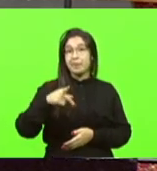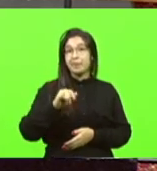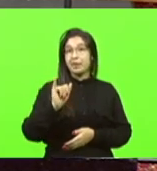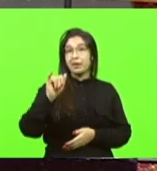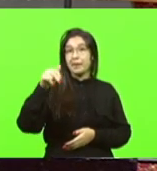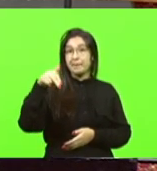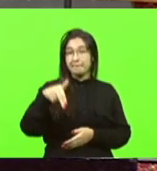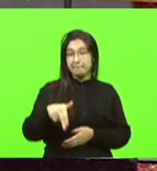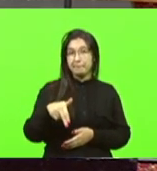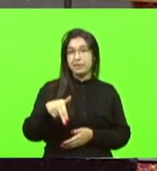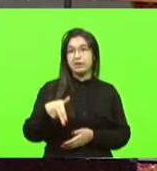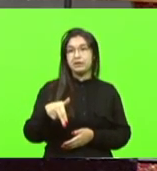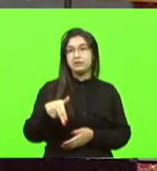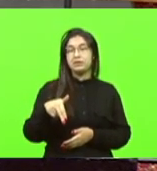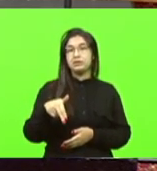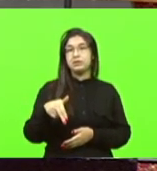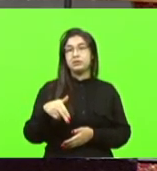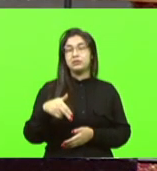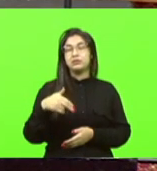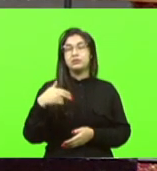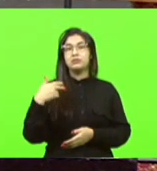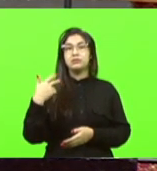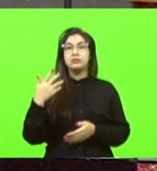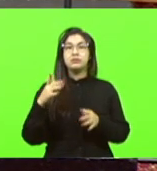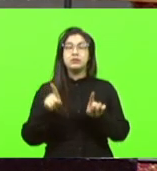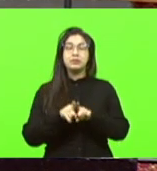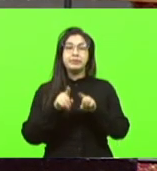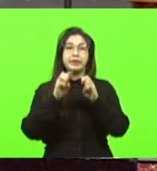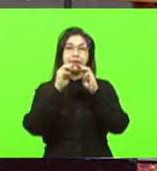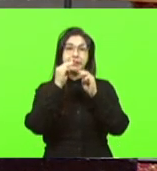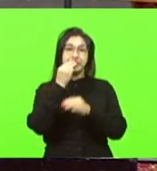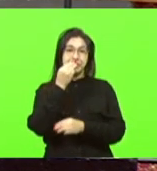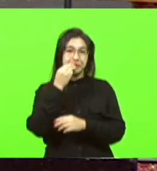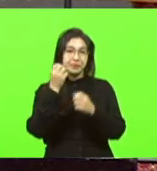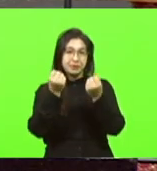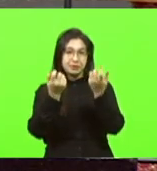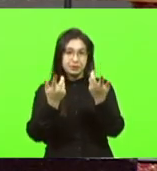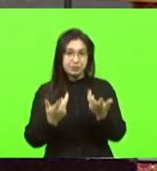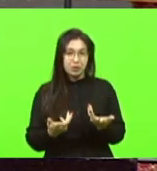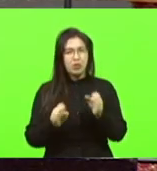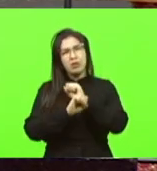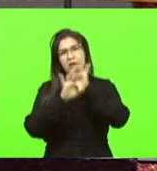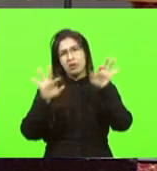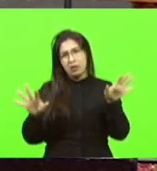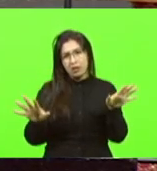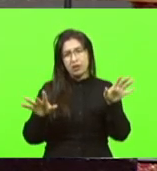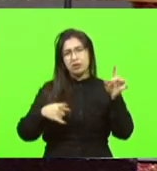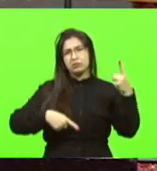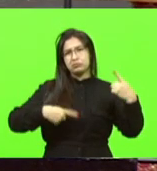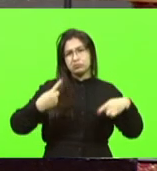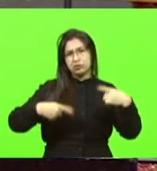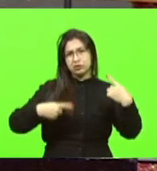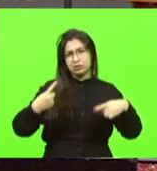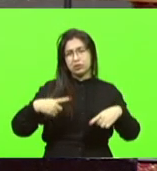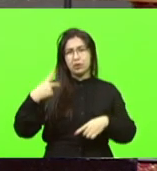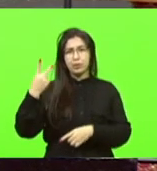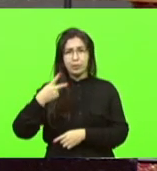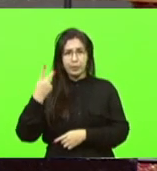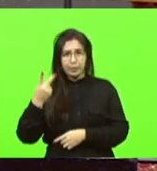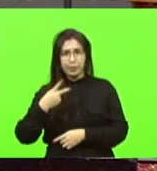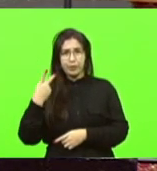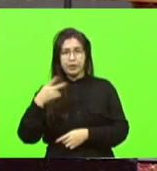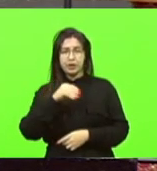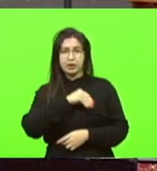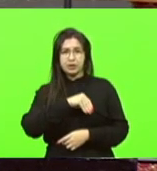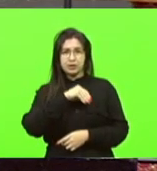e Como disse o deputado sopelsa o aviamento que quando se discute a política salarial de